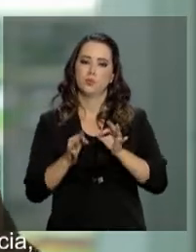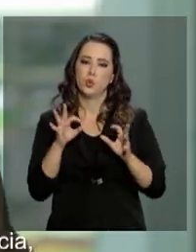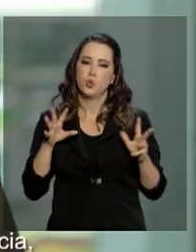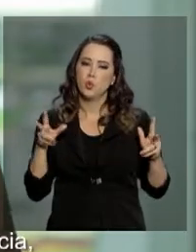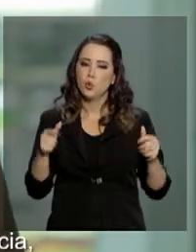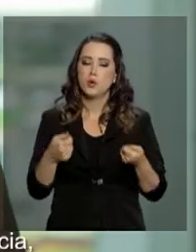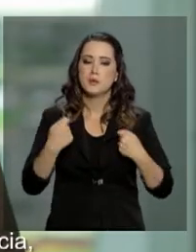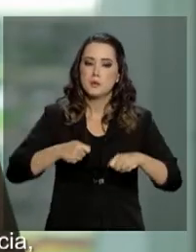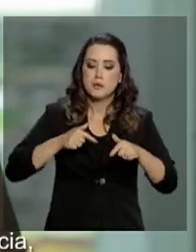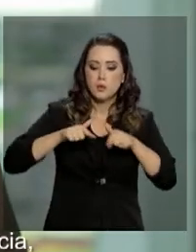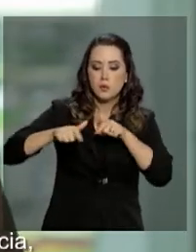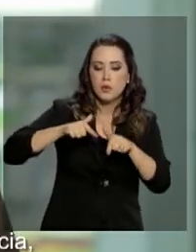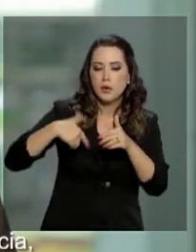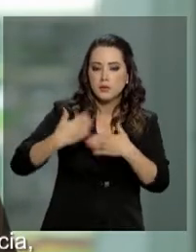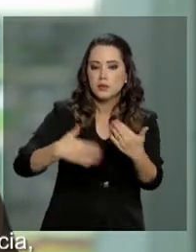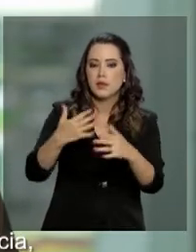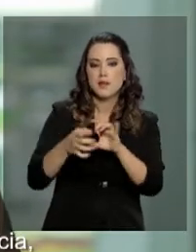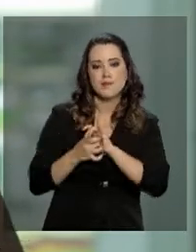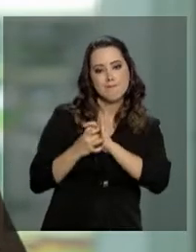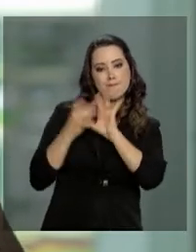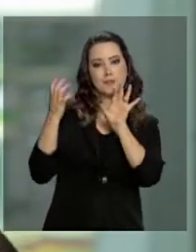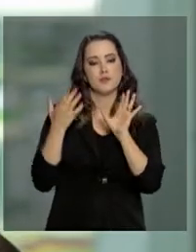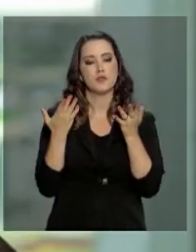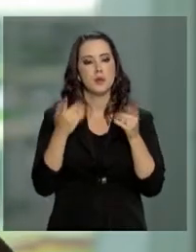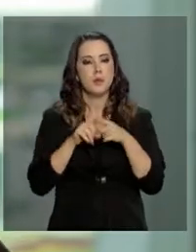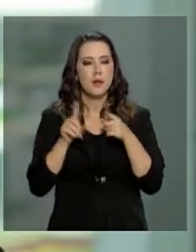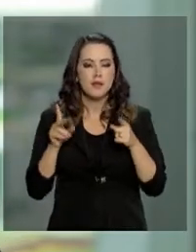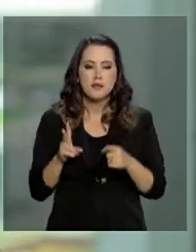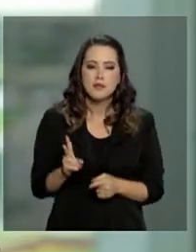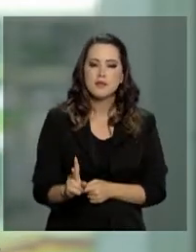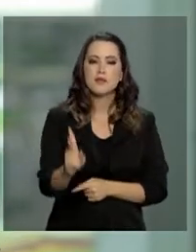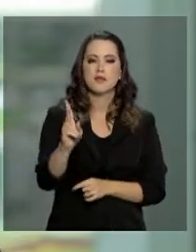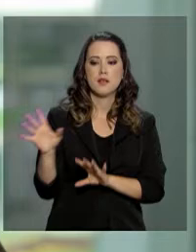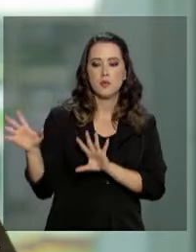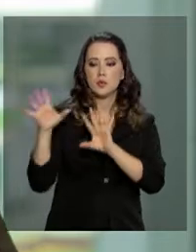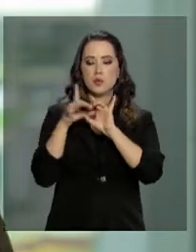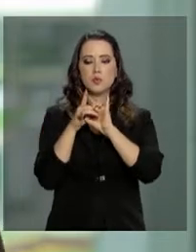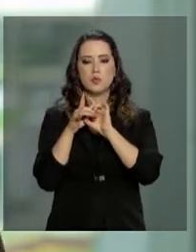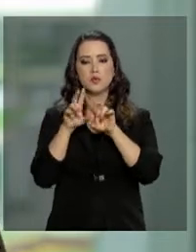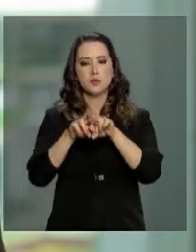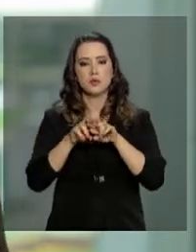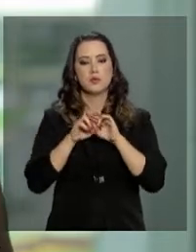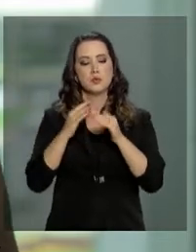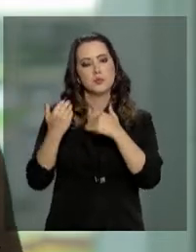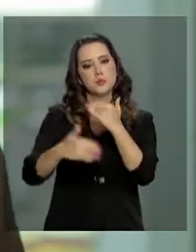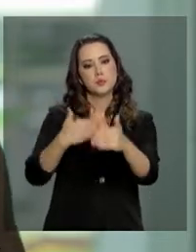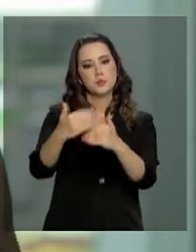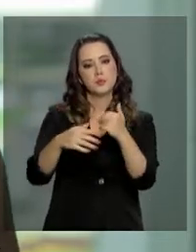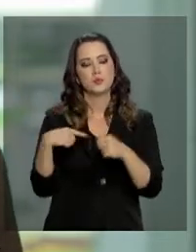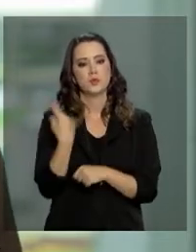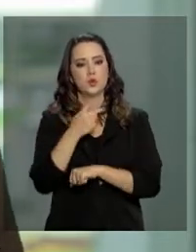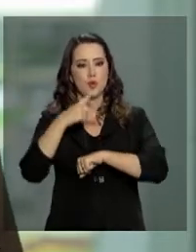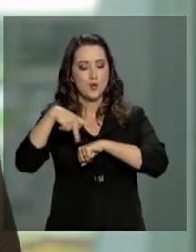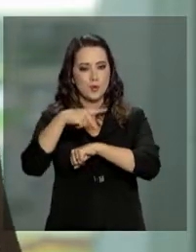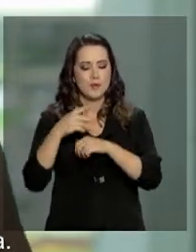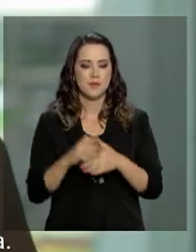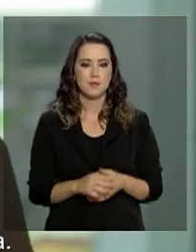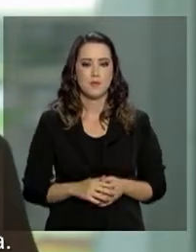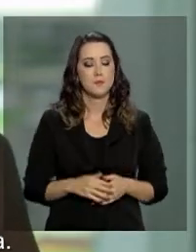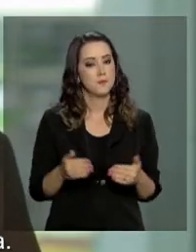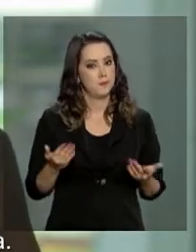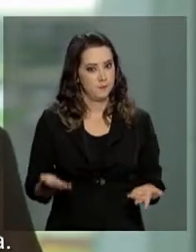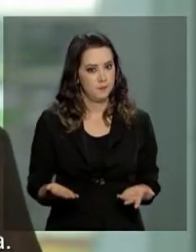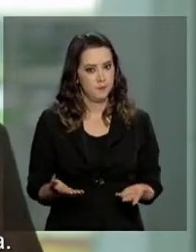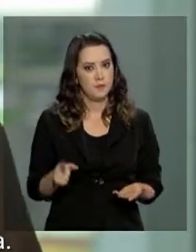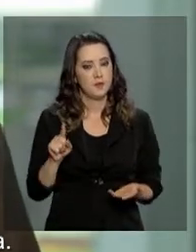todos devem trabalhar com independência, mas sempre em harmonia pelo desenvolvimento de nossa nação.